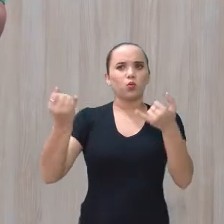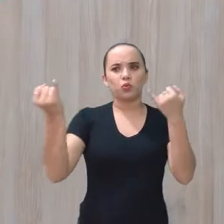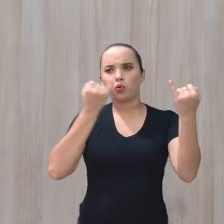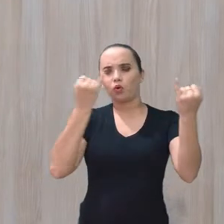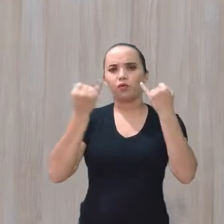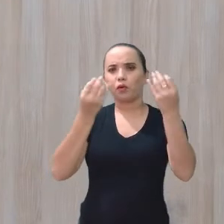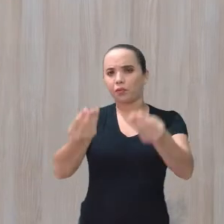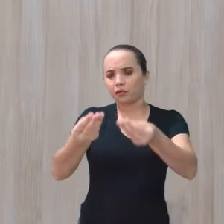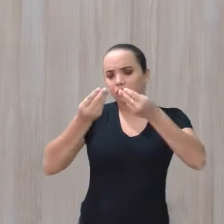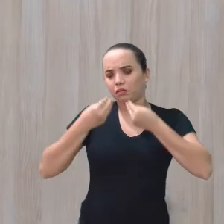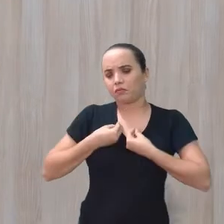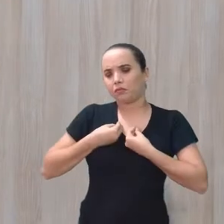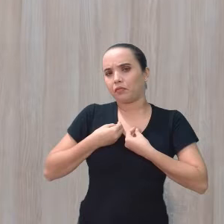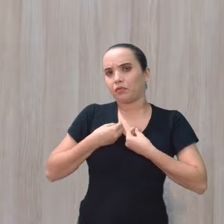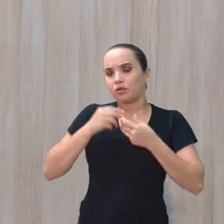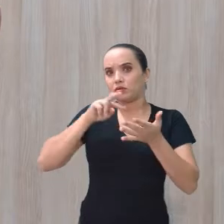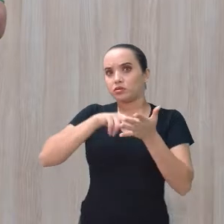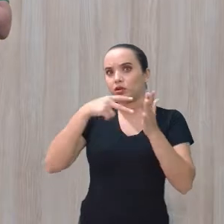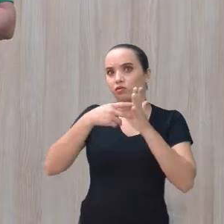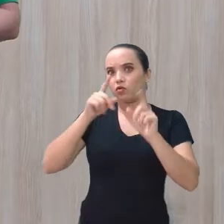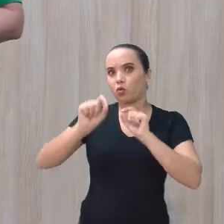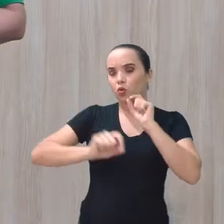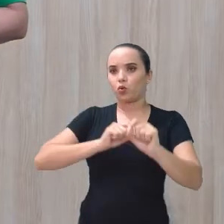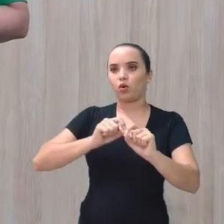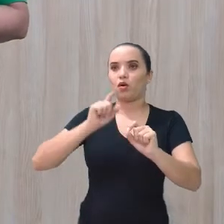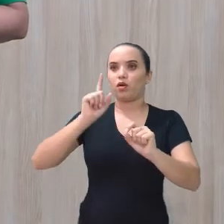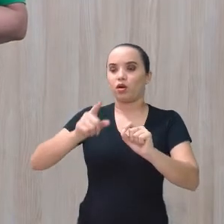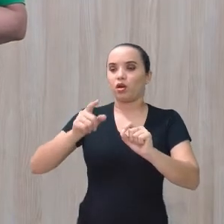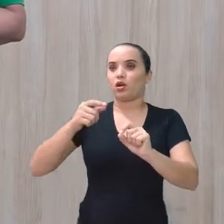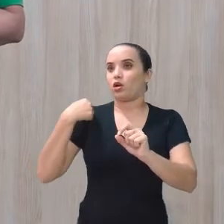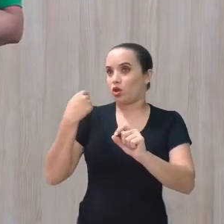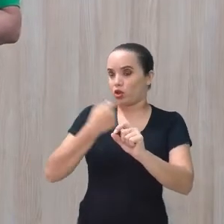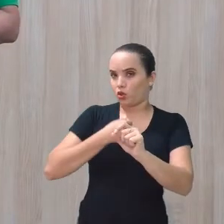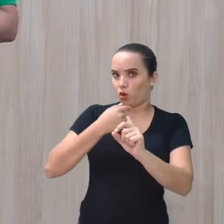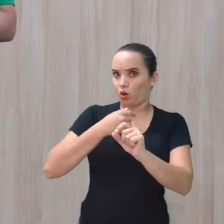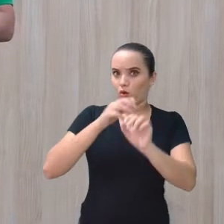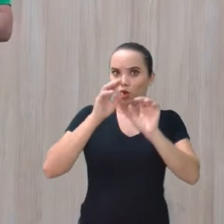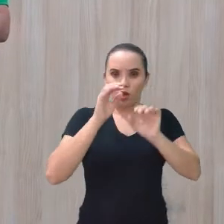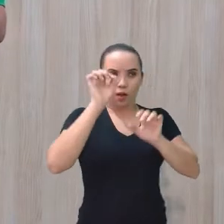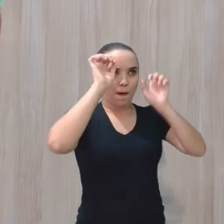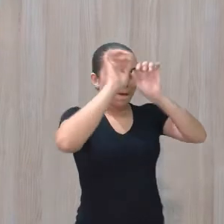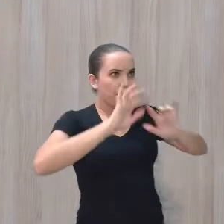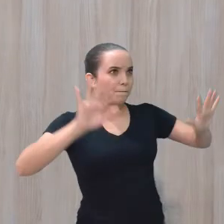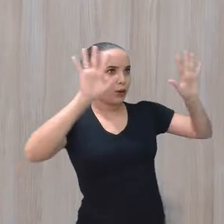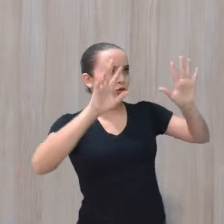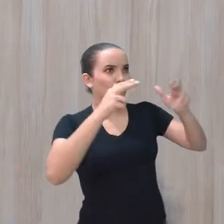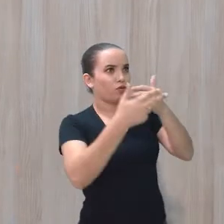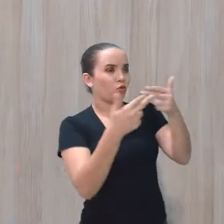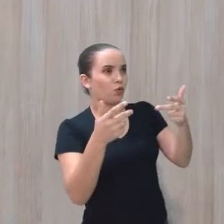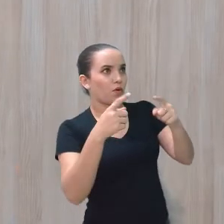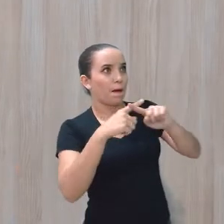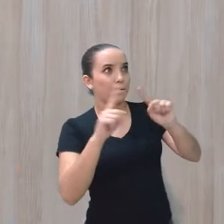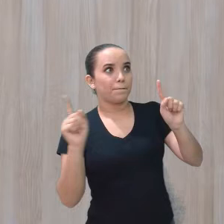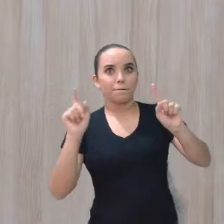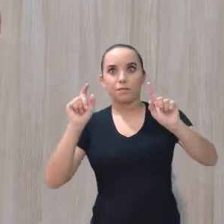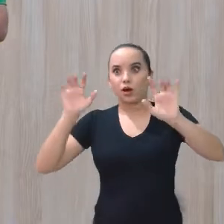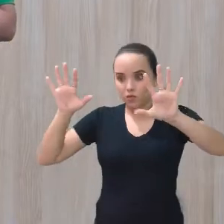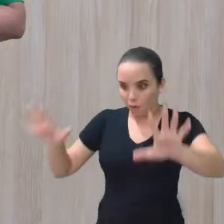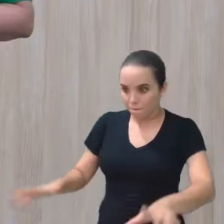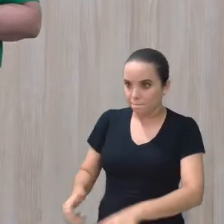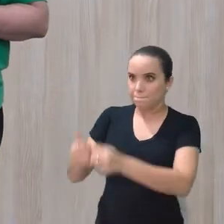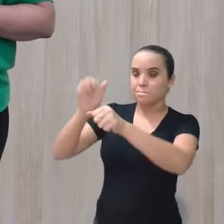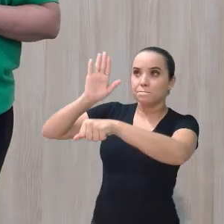eles foram além daquilo que era esperado por quem observava, pesquisava sobre